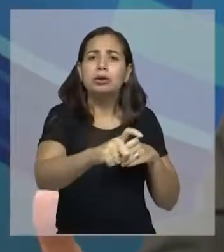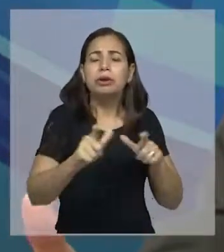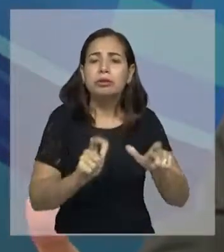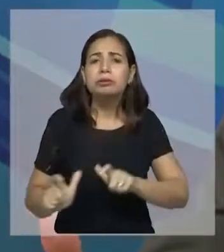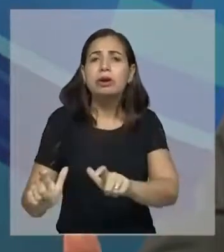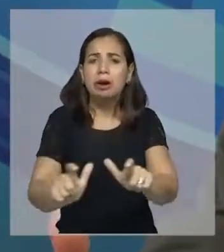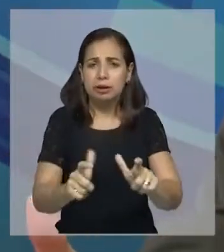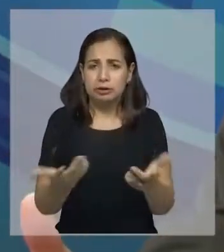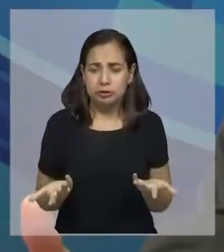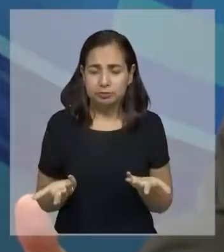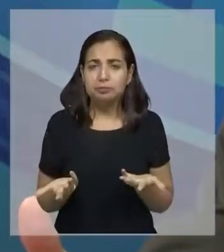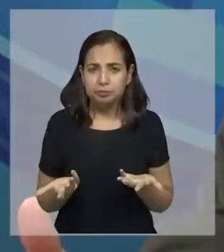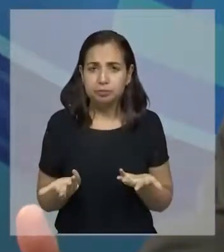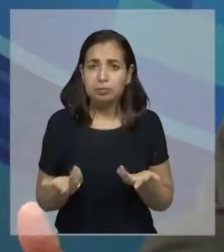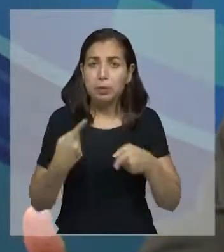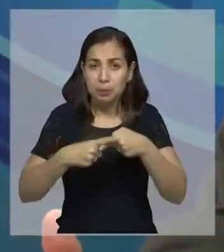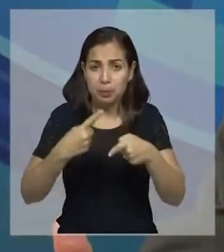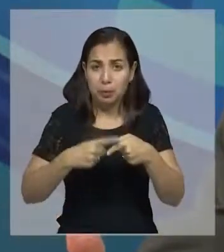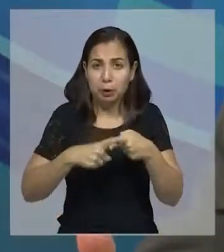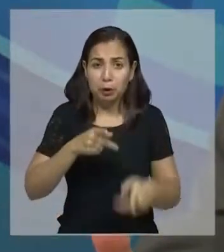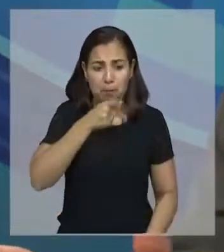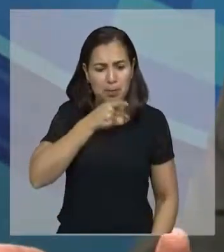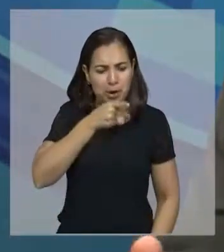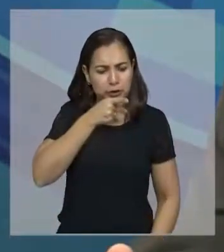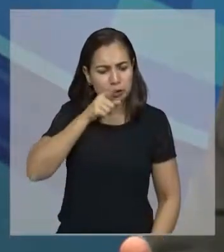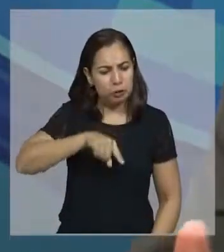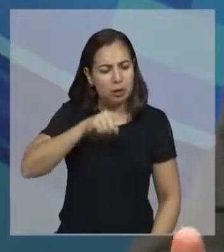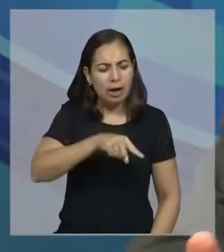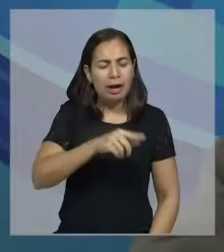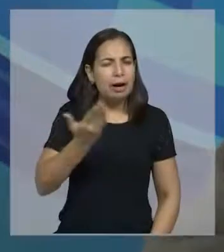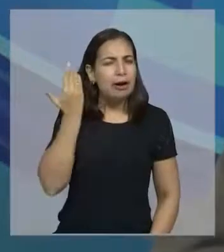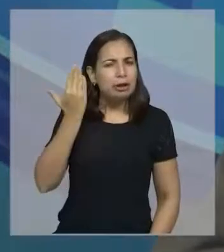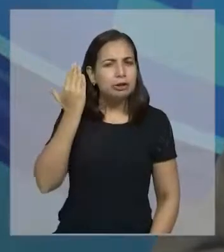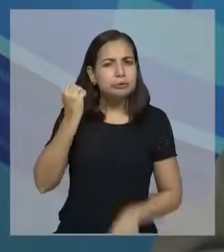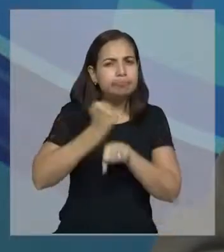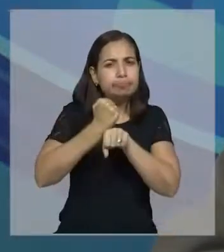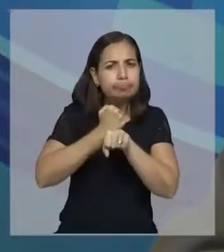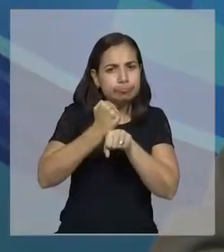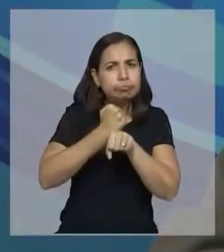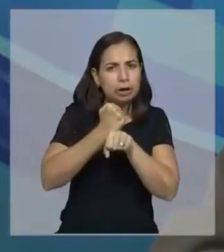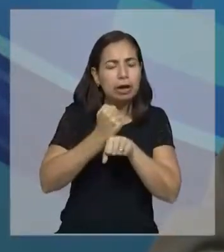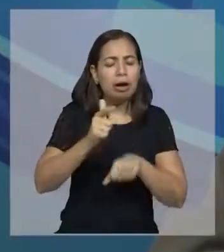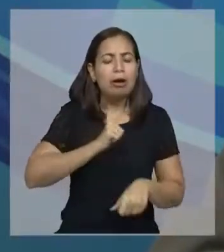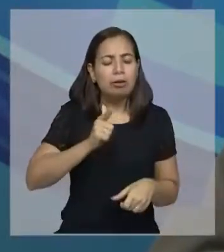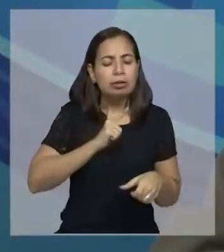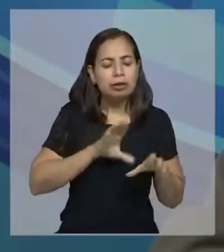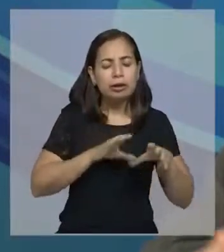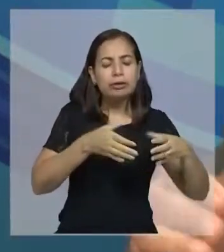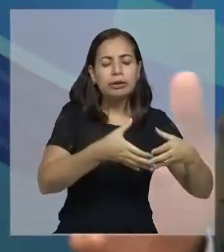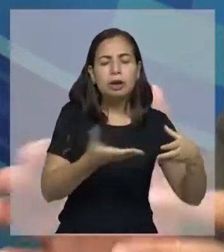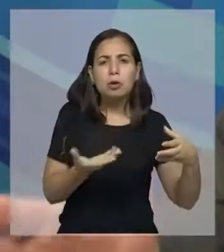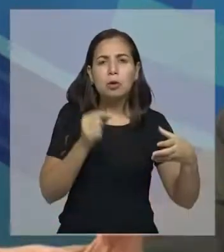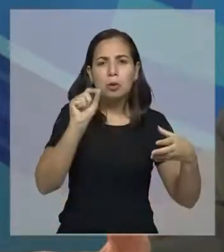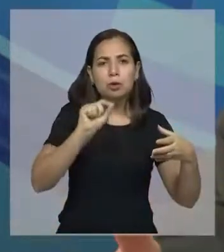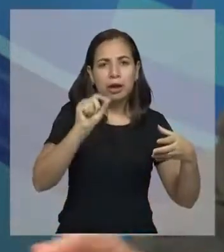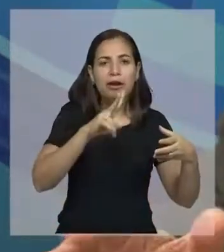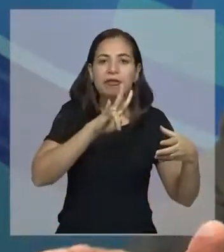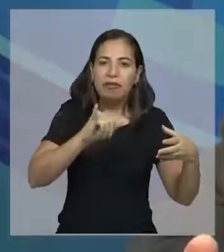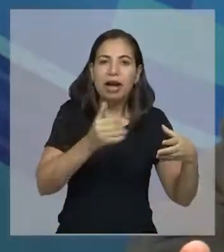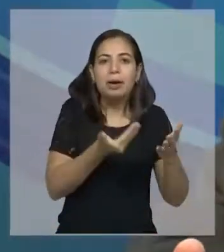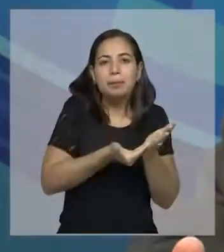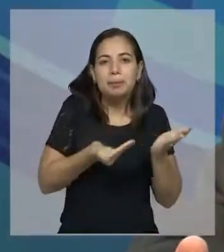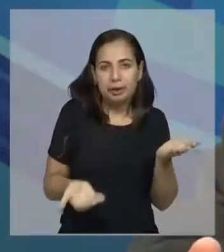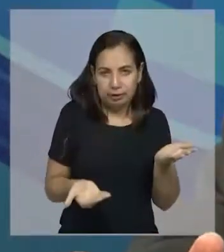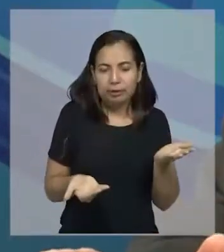maiores partidos, que são os partidos mais antigos, espera-se que tenham uma certa perda. A bancada do MDB volte um